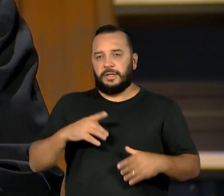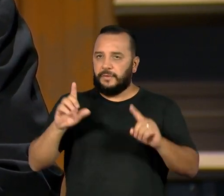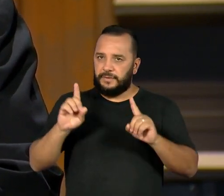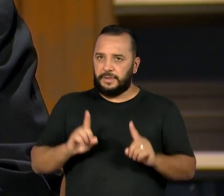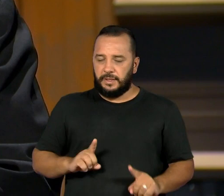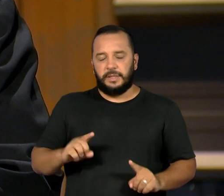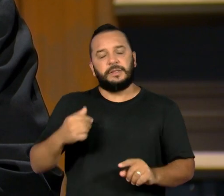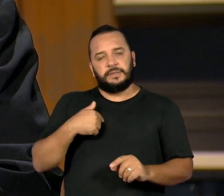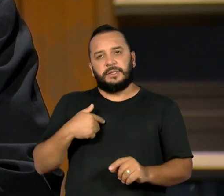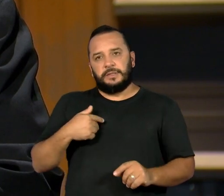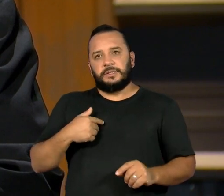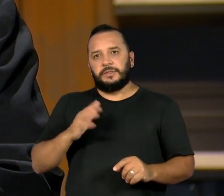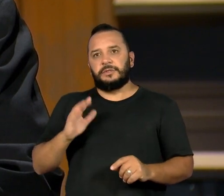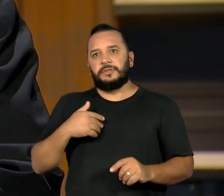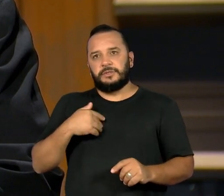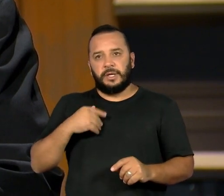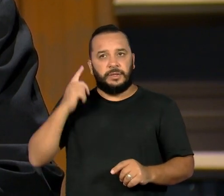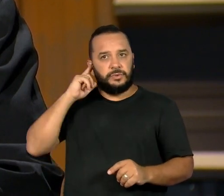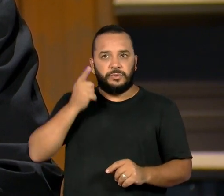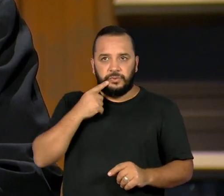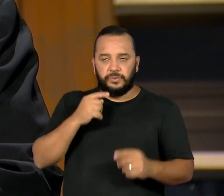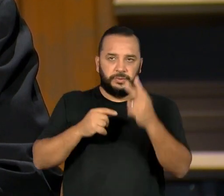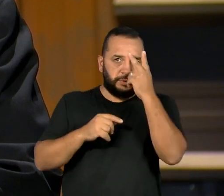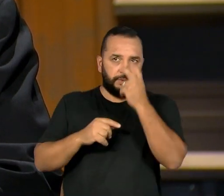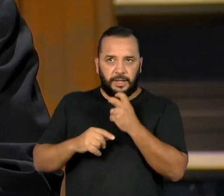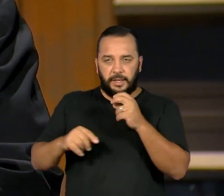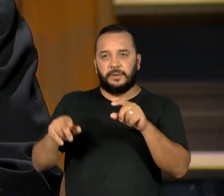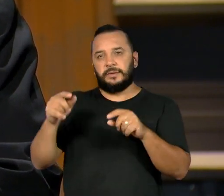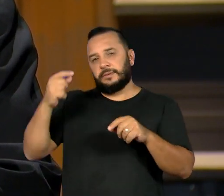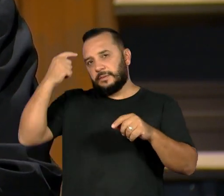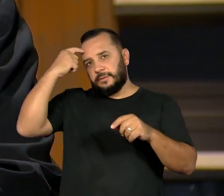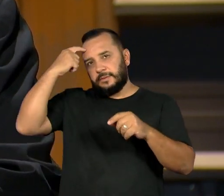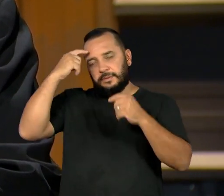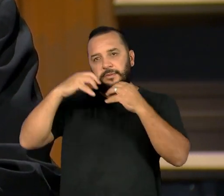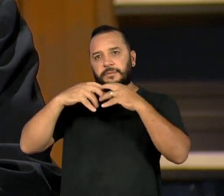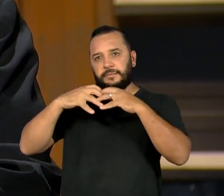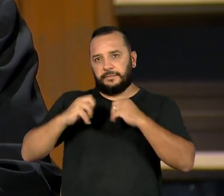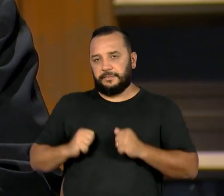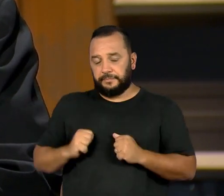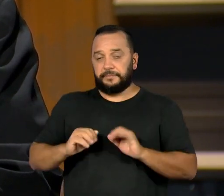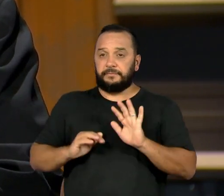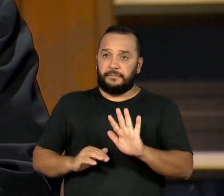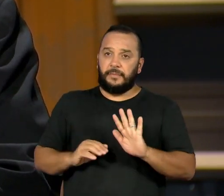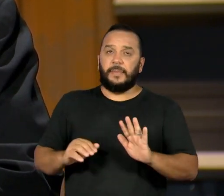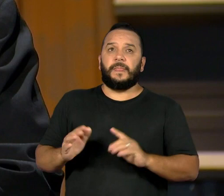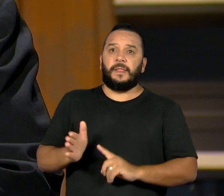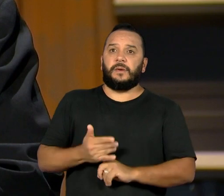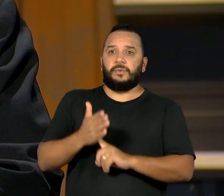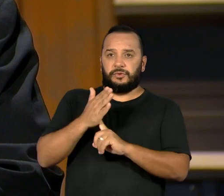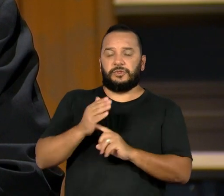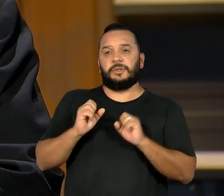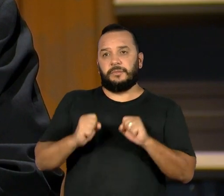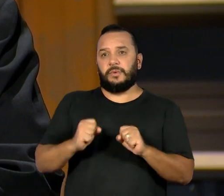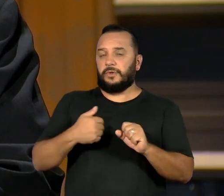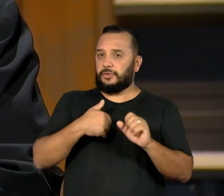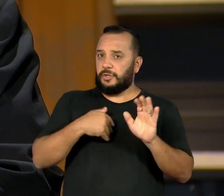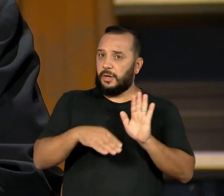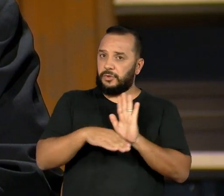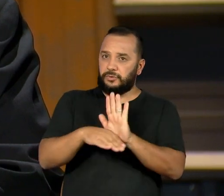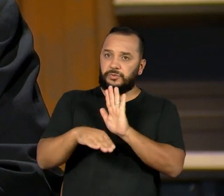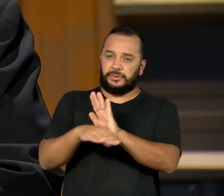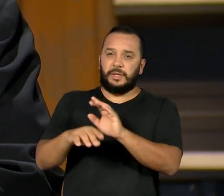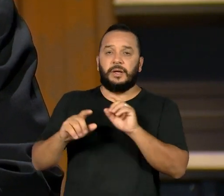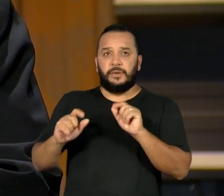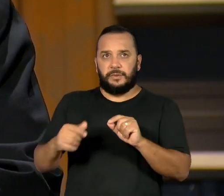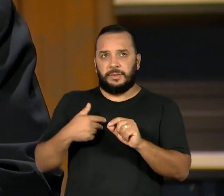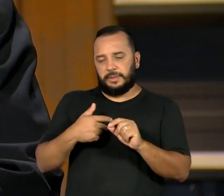essas tais barreiras, os obstáculos que estão ao redor da pessoa. A tecnologia ela pode ajudar tanto na minimização do